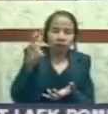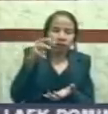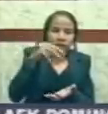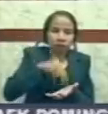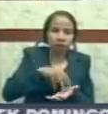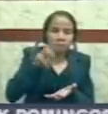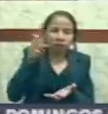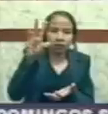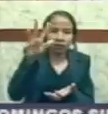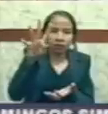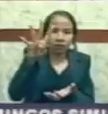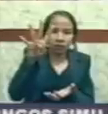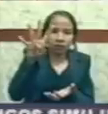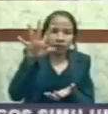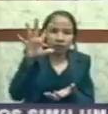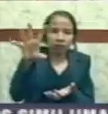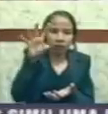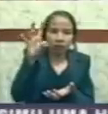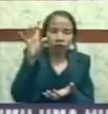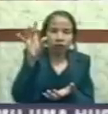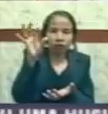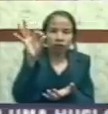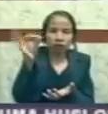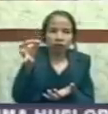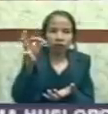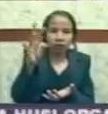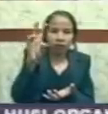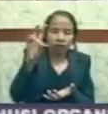$229,667,597. Salários e vencimentos.